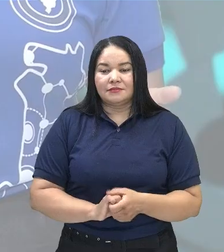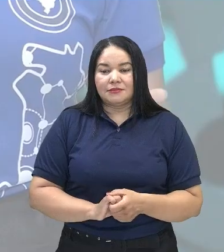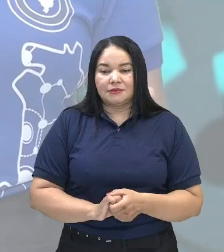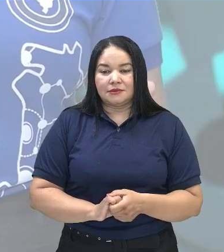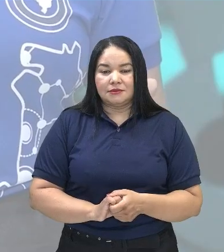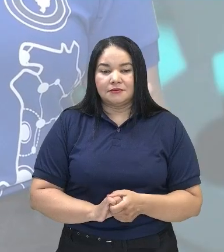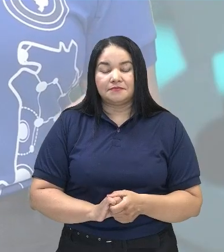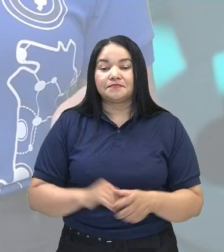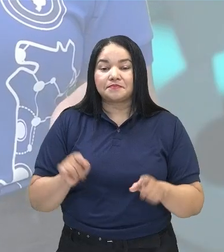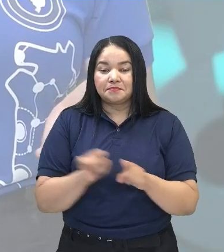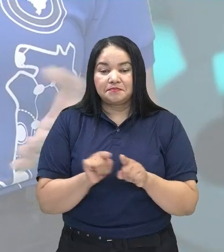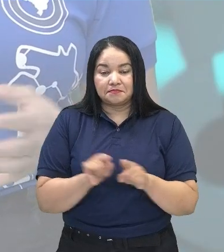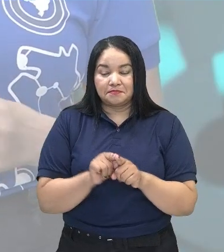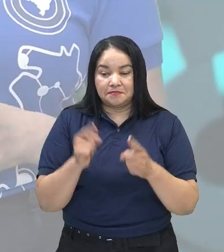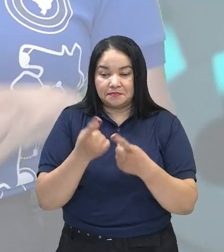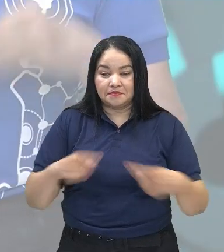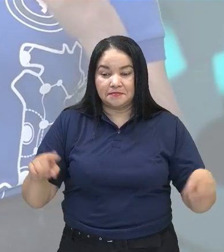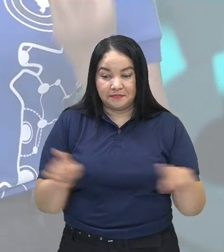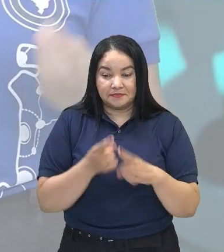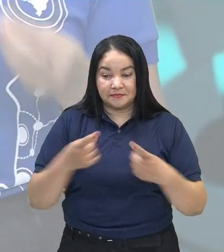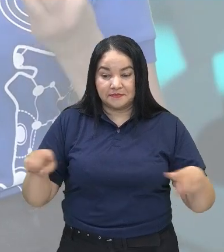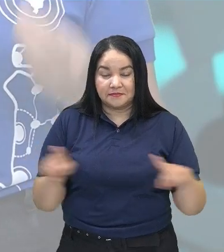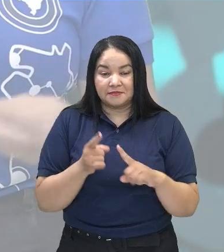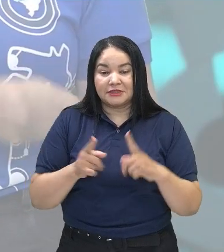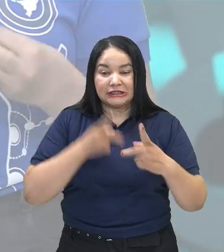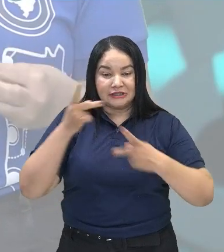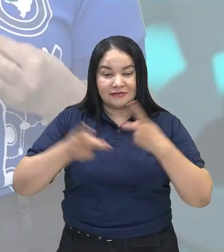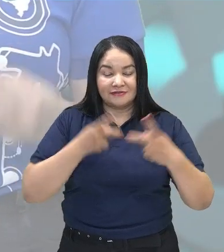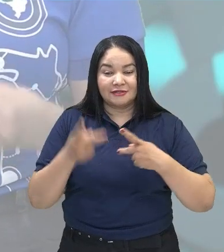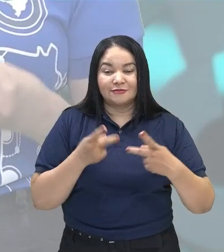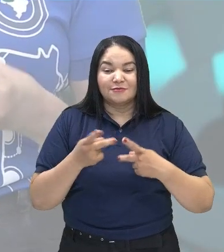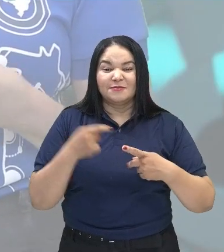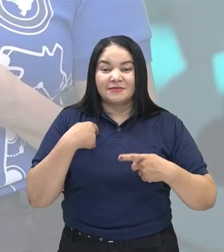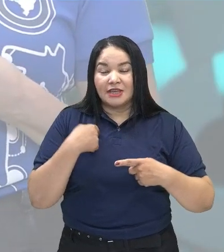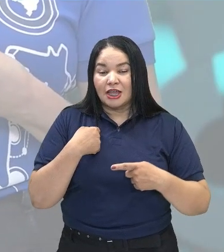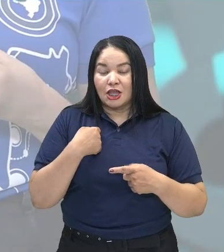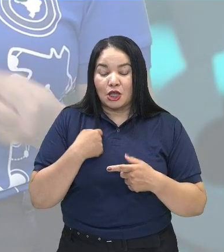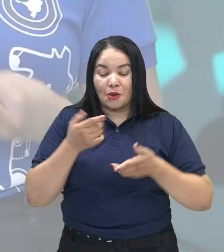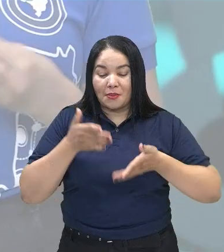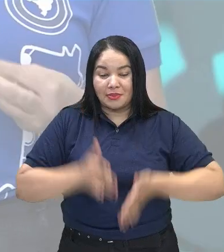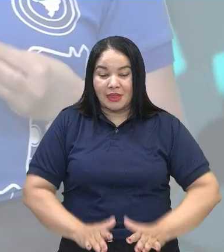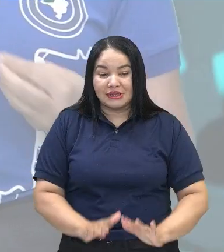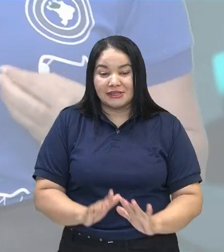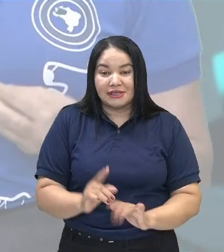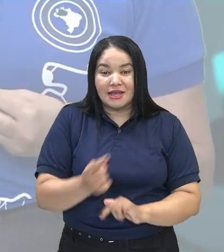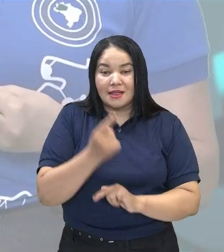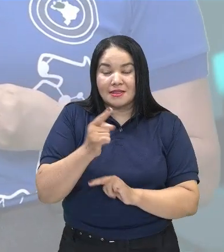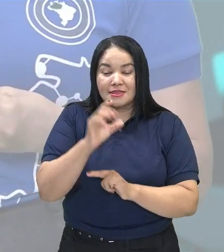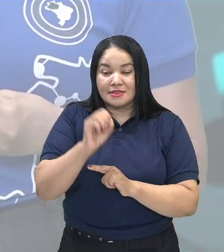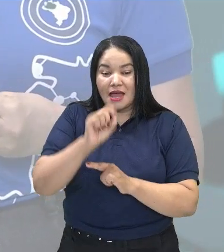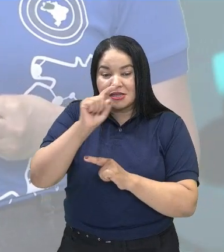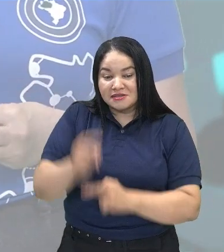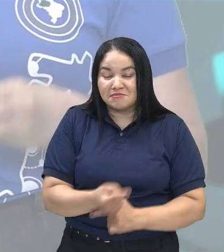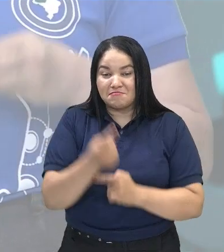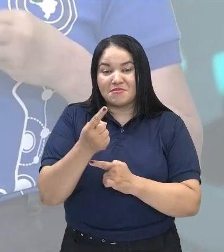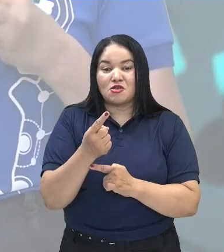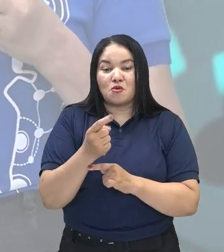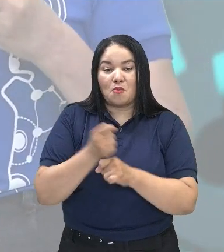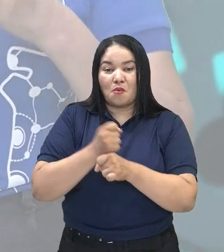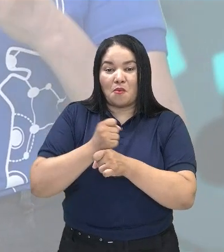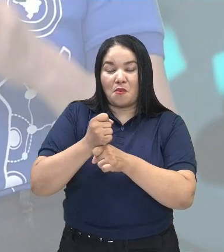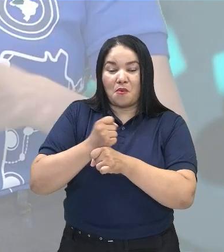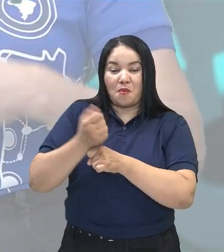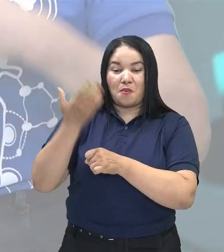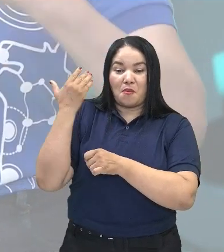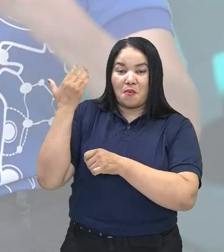Nas músicas, por exemplo, eu nasci há 10 mil anos atrás, na música do Raul Seixas, eu